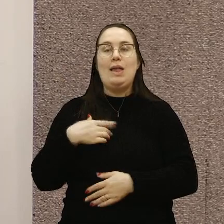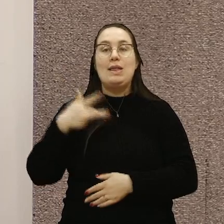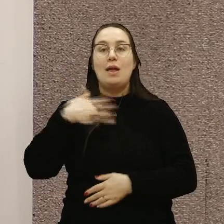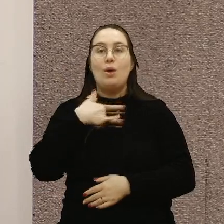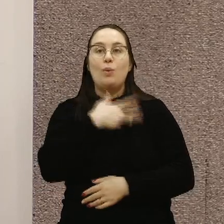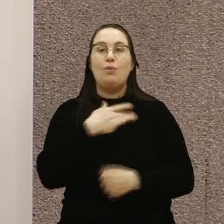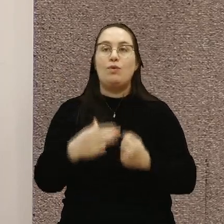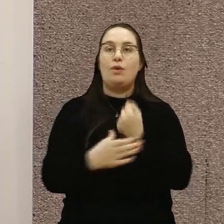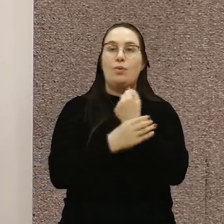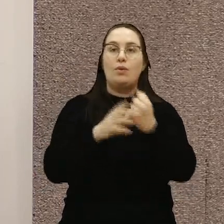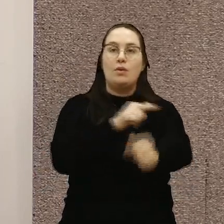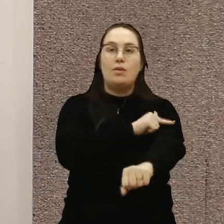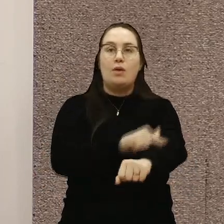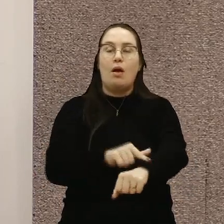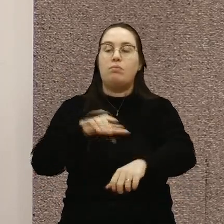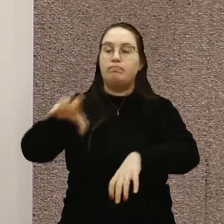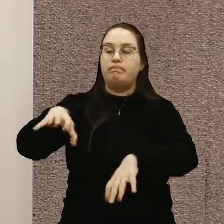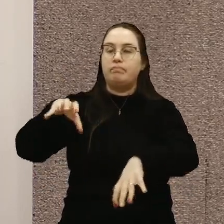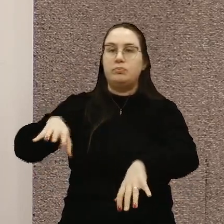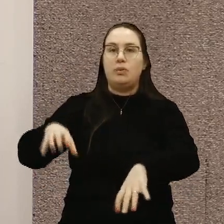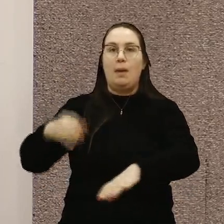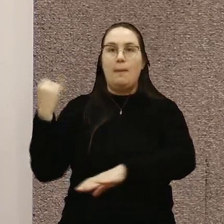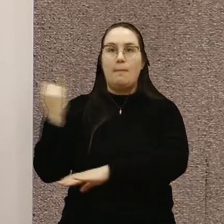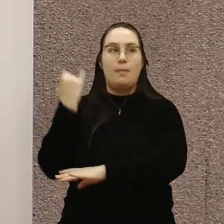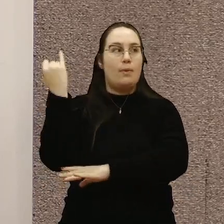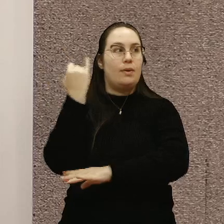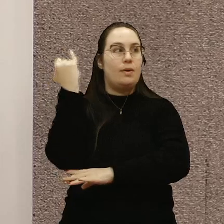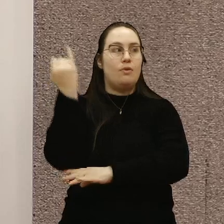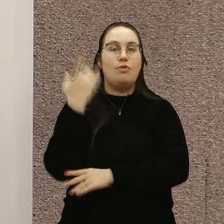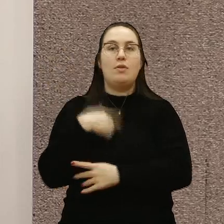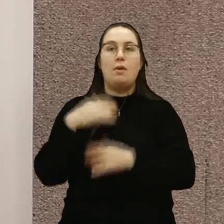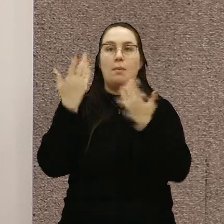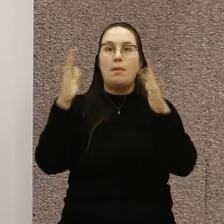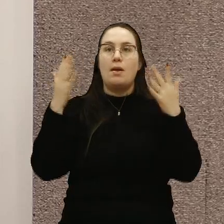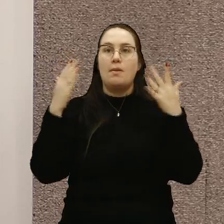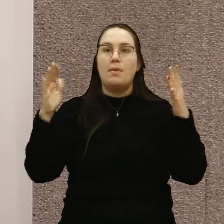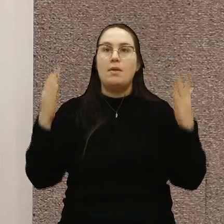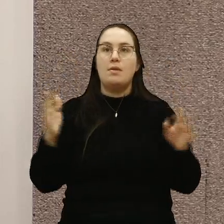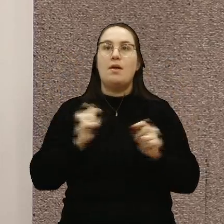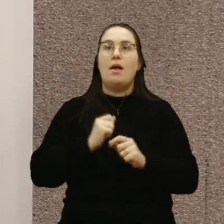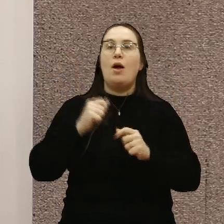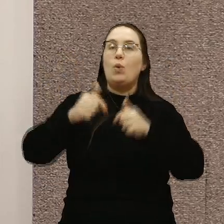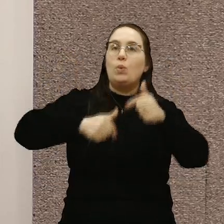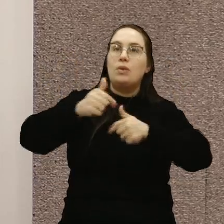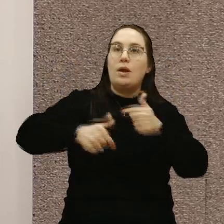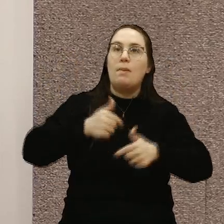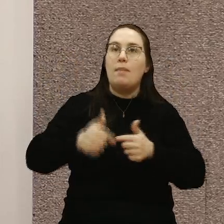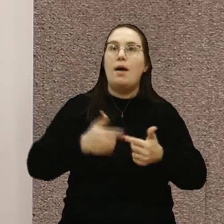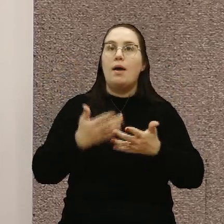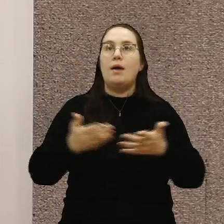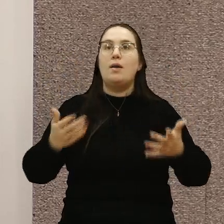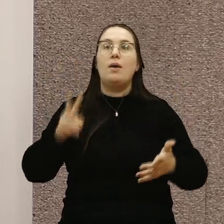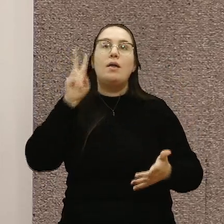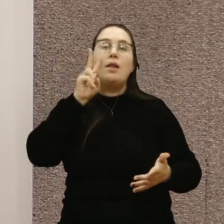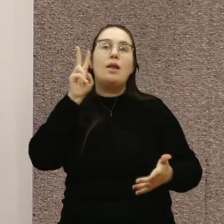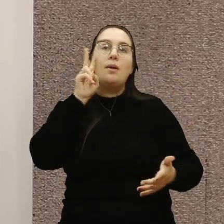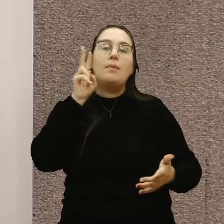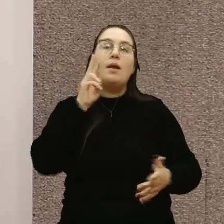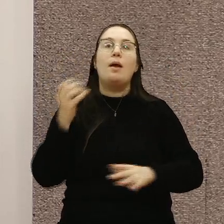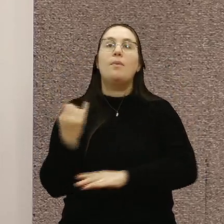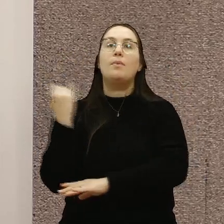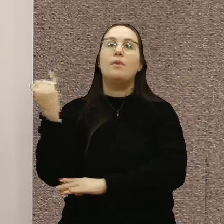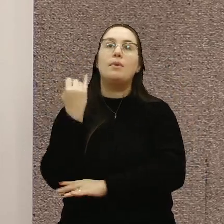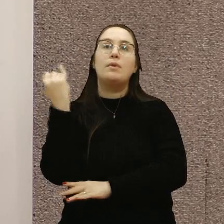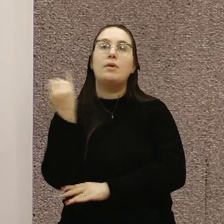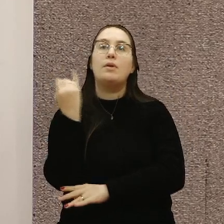e todas as demais áreas da nossa cidade. Então, deixar registrado aqui, parabenizar o trabalho que é feito por eles e lembrar da importância de projetos